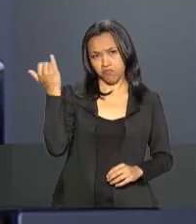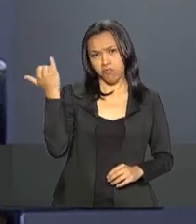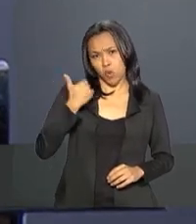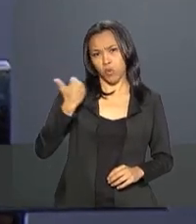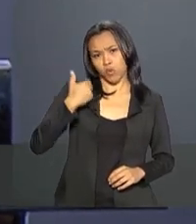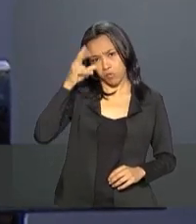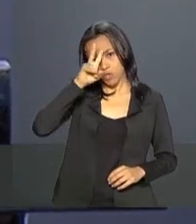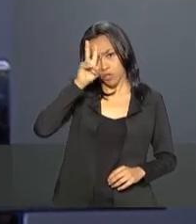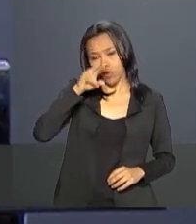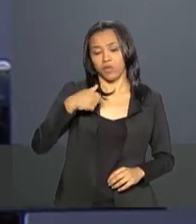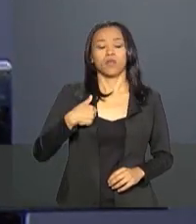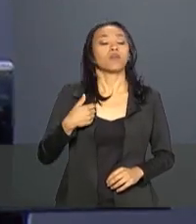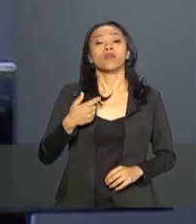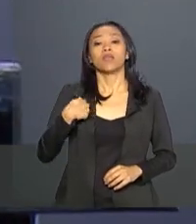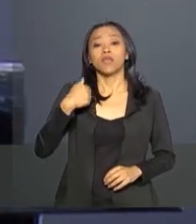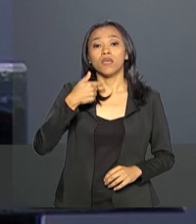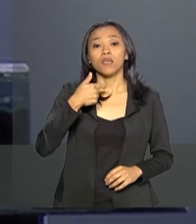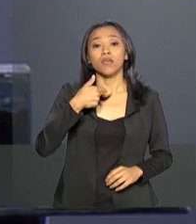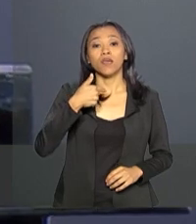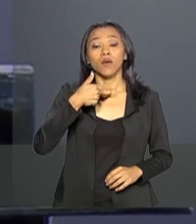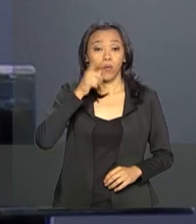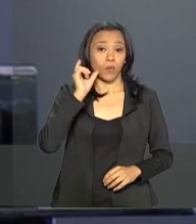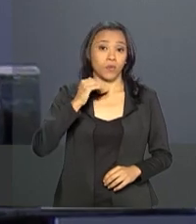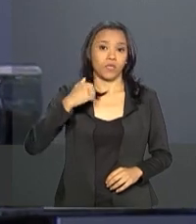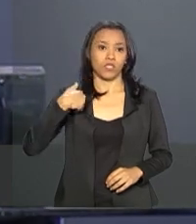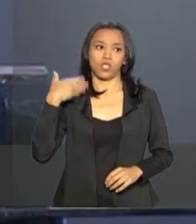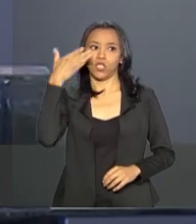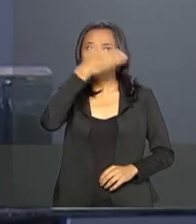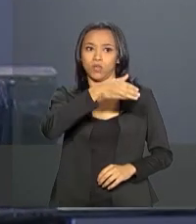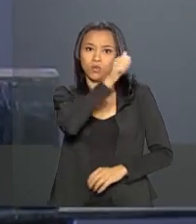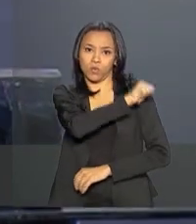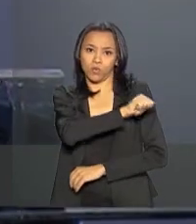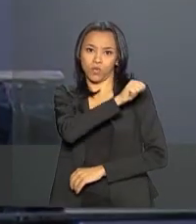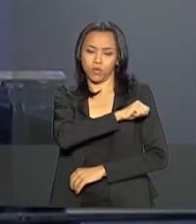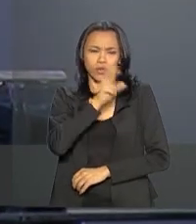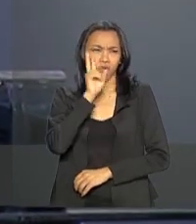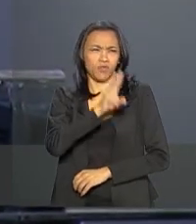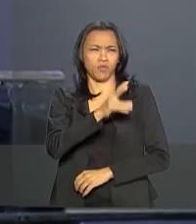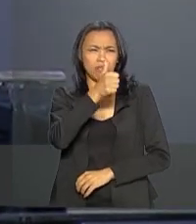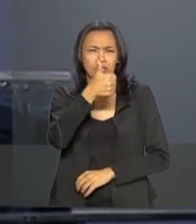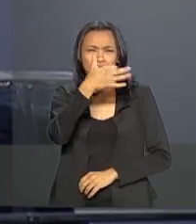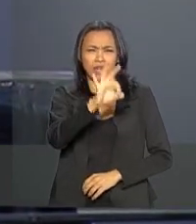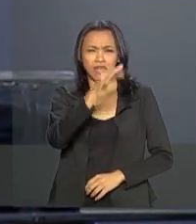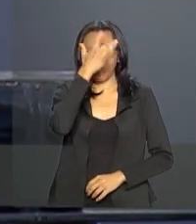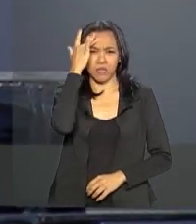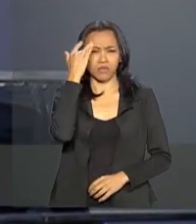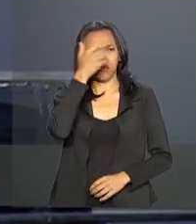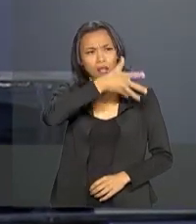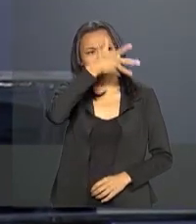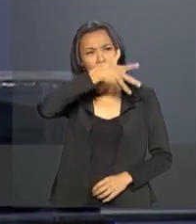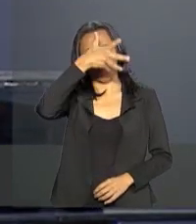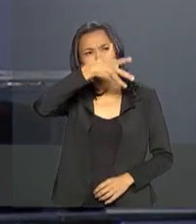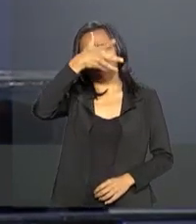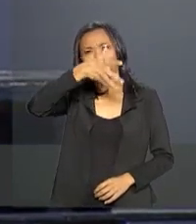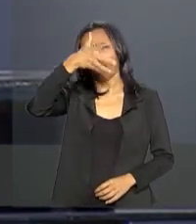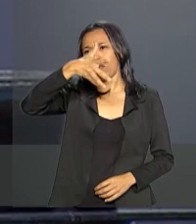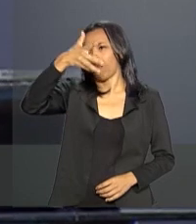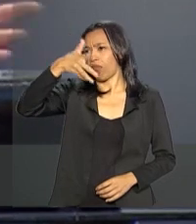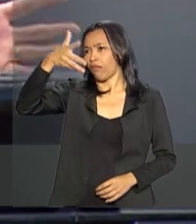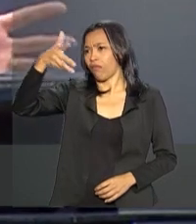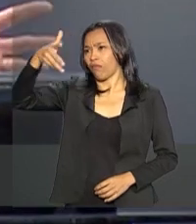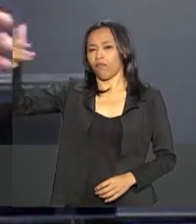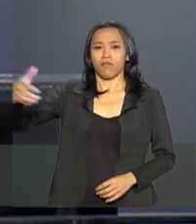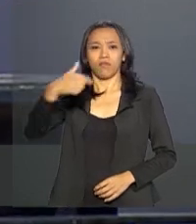eu ontem estava no Rio e eu ouvi 10 oradores e havia 25 autoridades. E